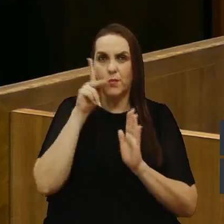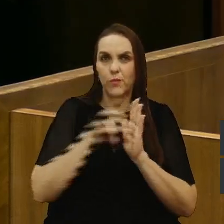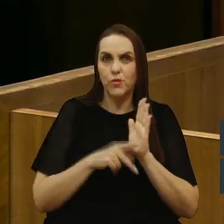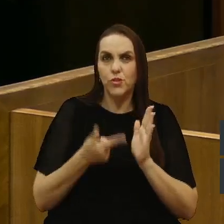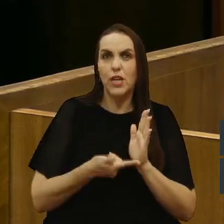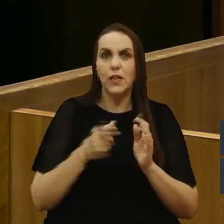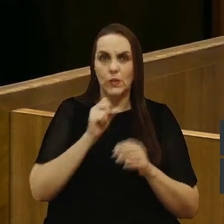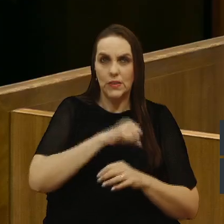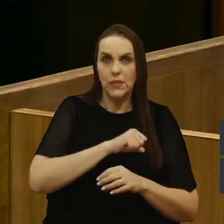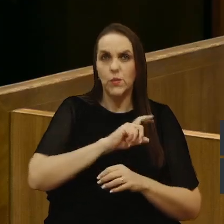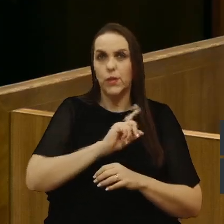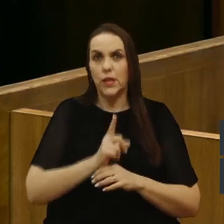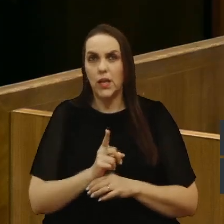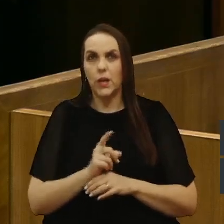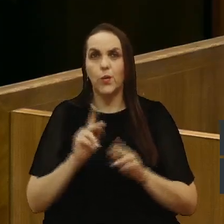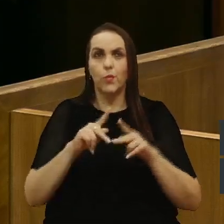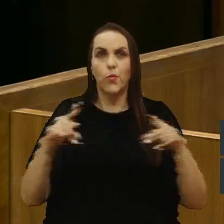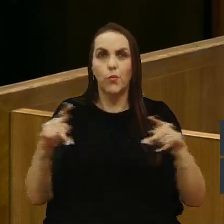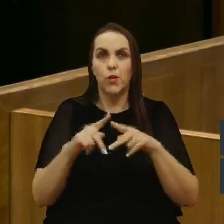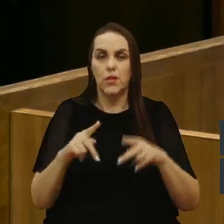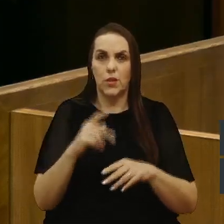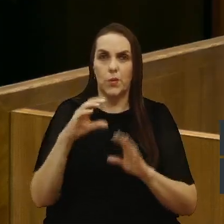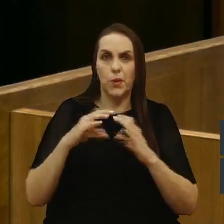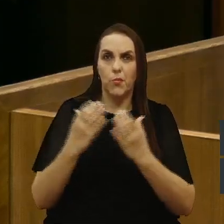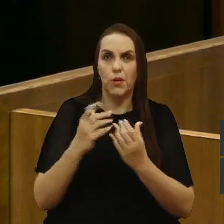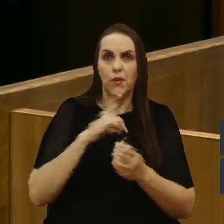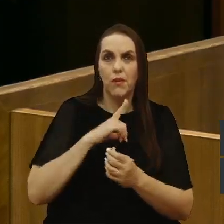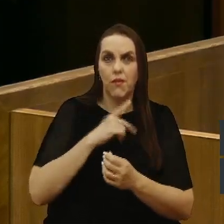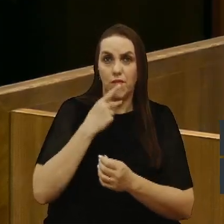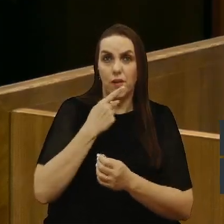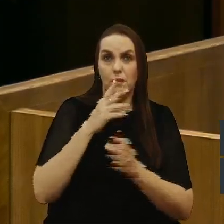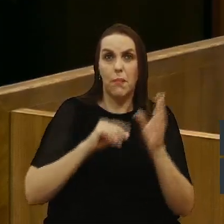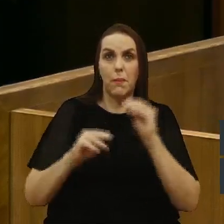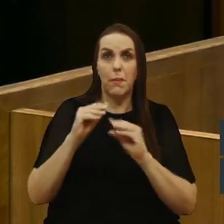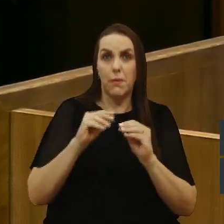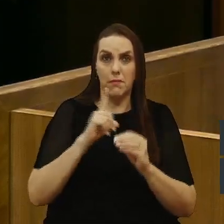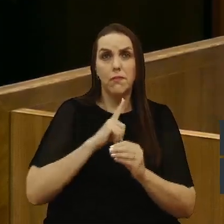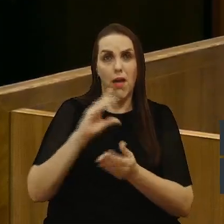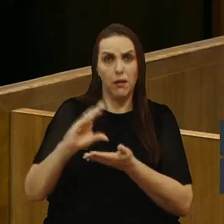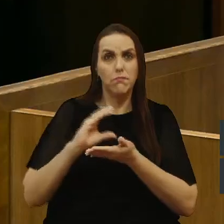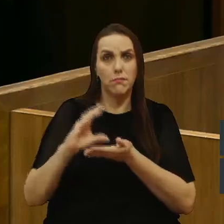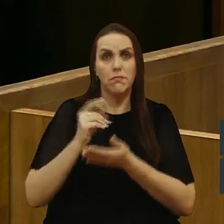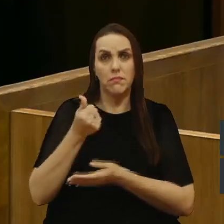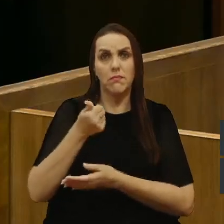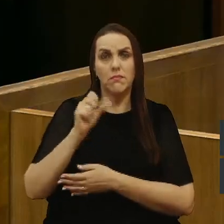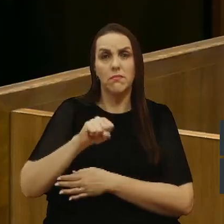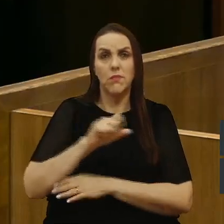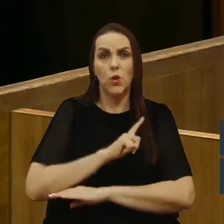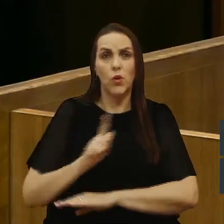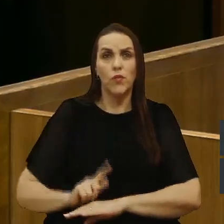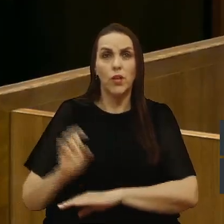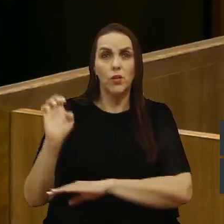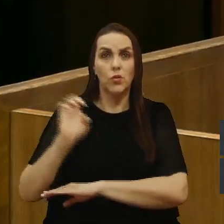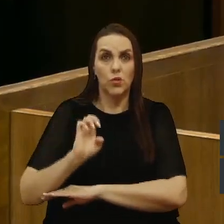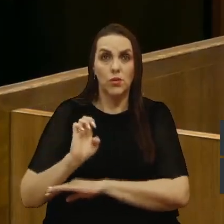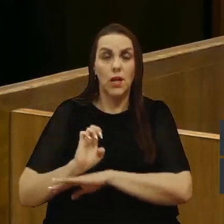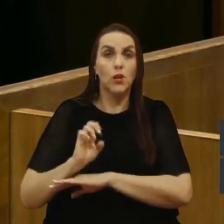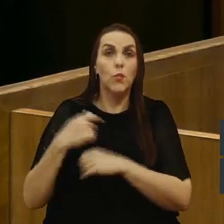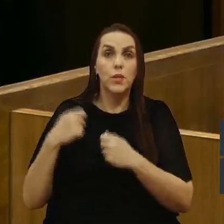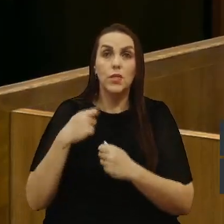se a população daquela comunidade está falando que tinha recursos, que veio do governo do estado, se não veio. Então, é só para